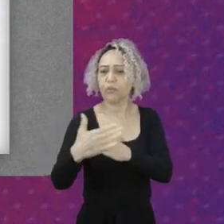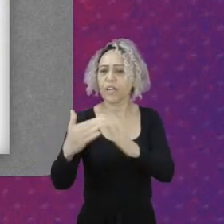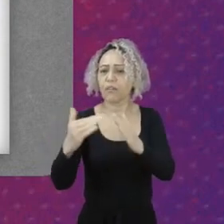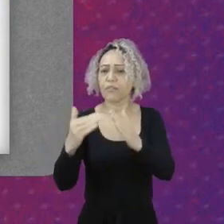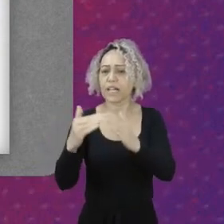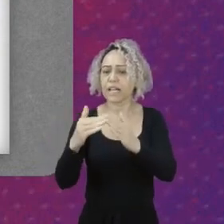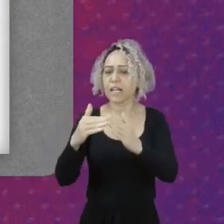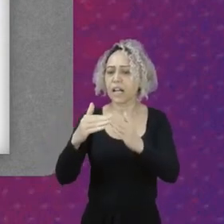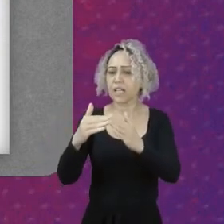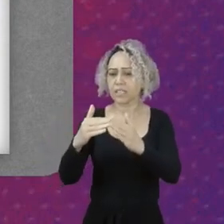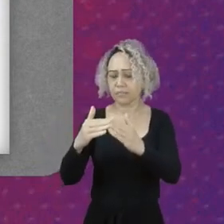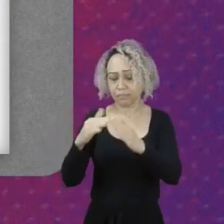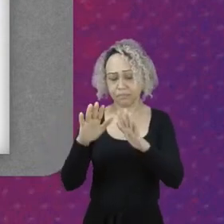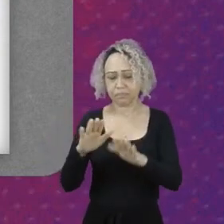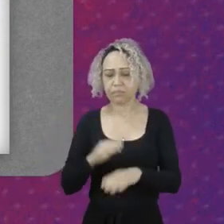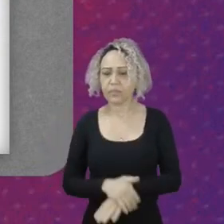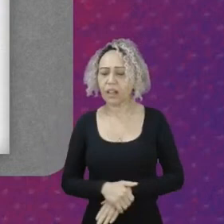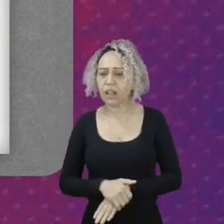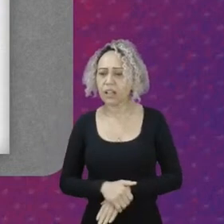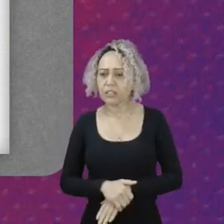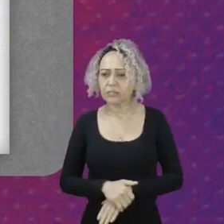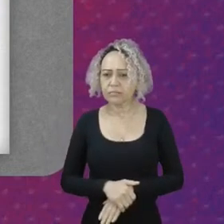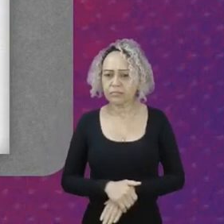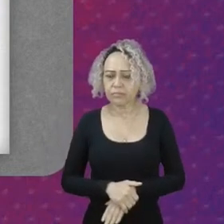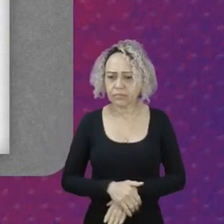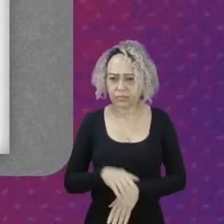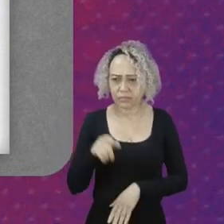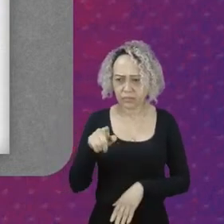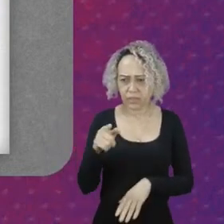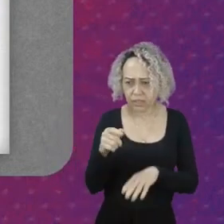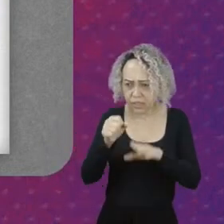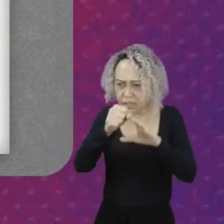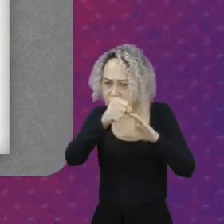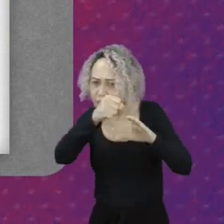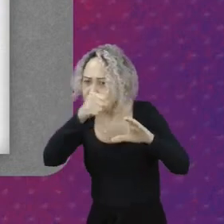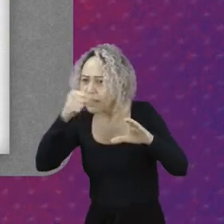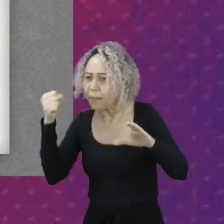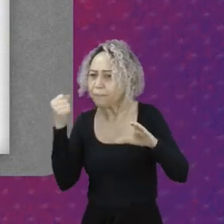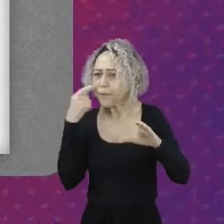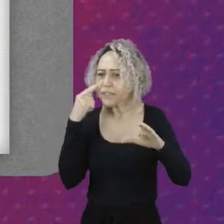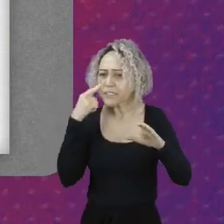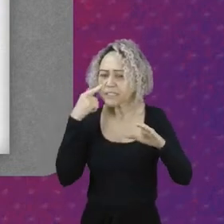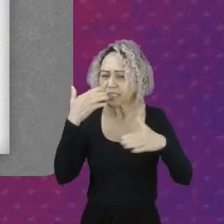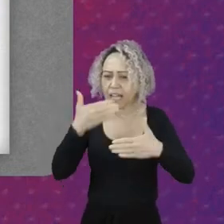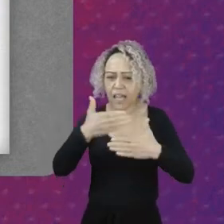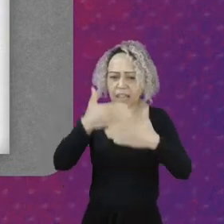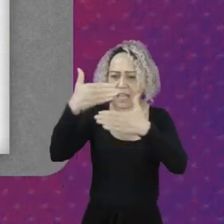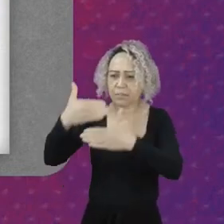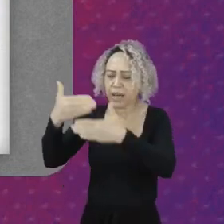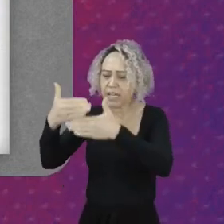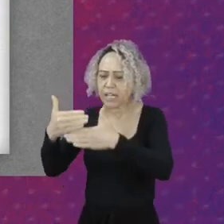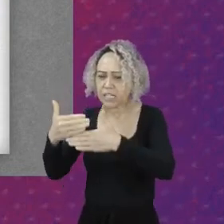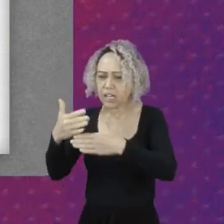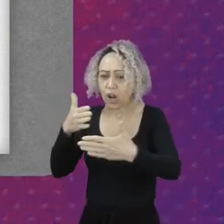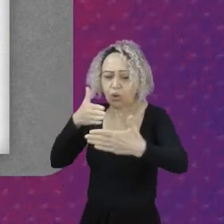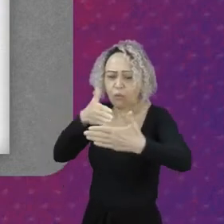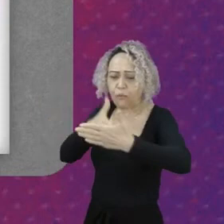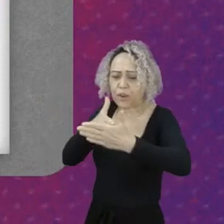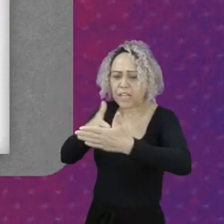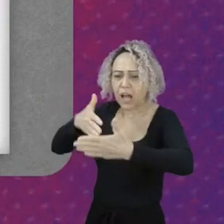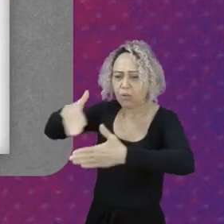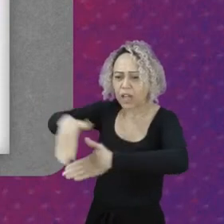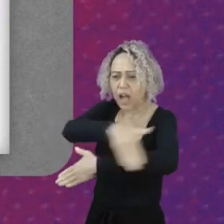mulheres não tinham voz nem vez. E aí, com essa portinha, com essas paredes, nessa rua sem saída, localizada